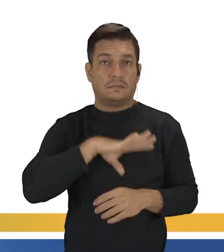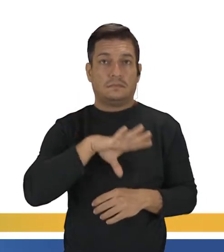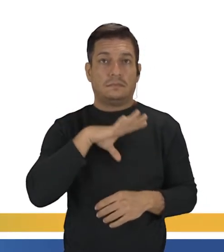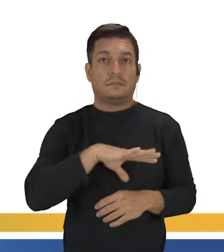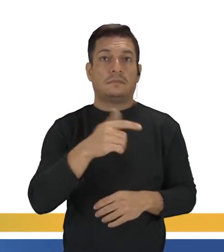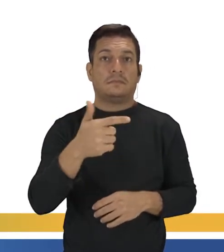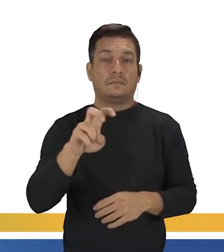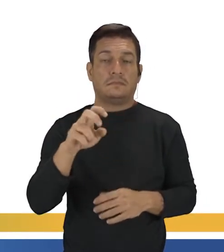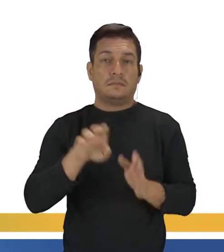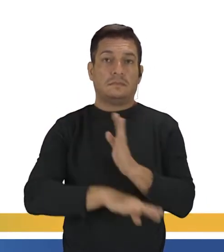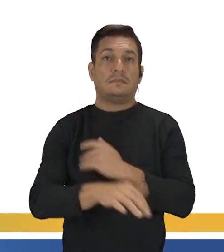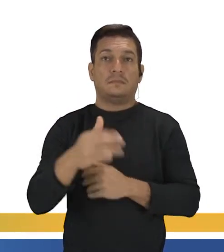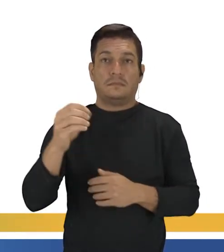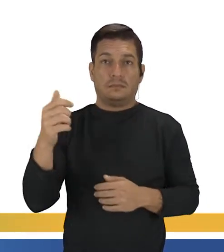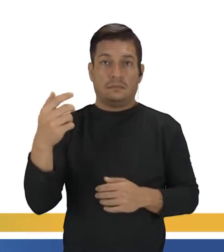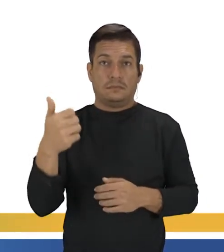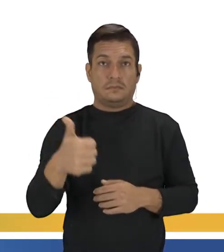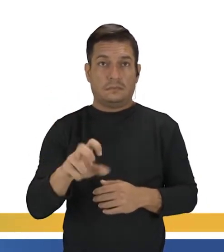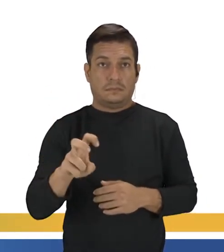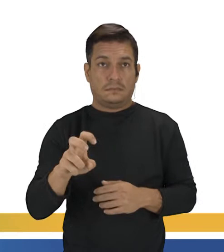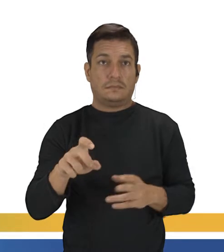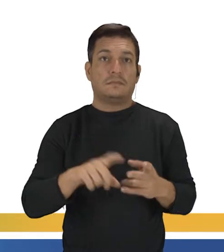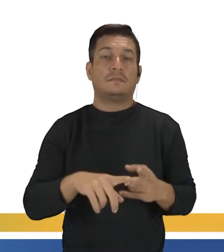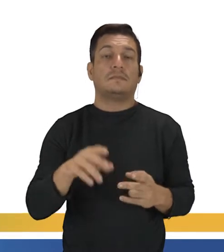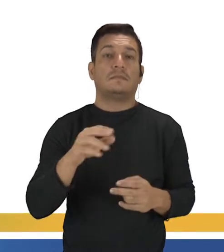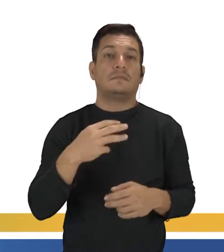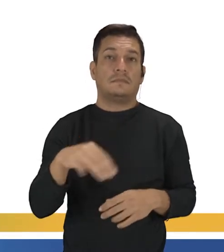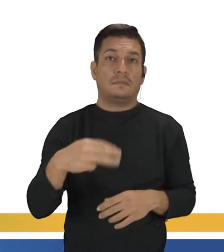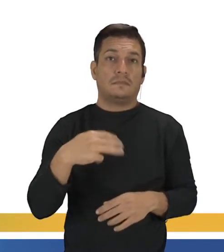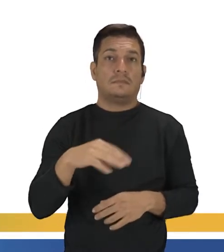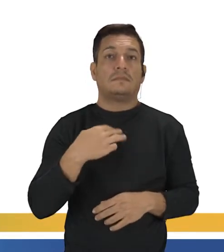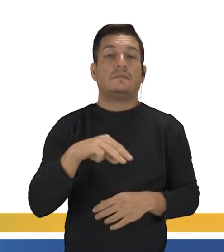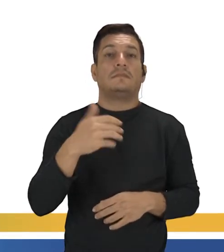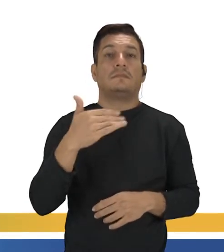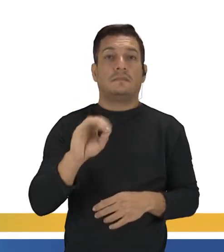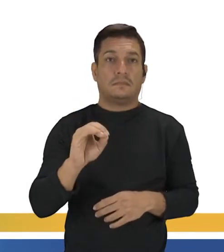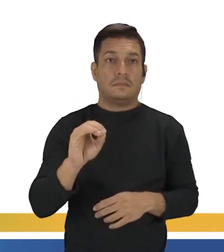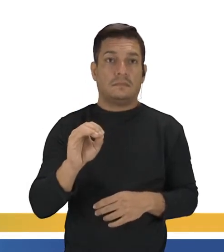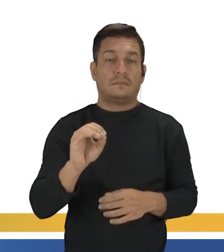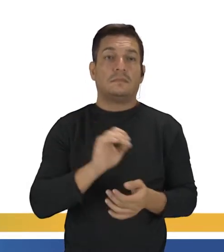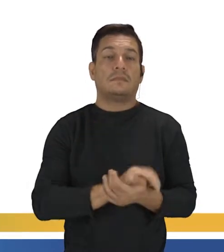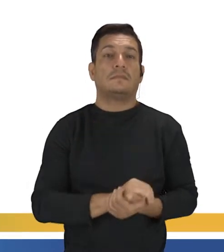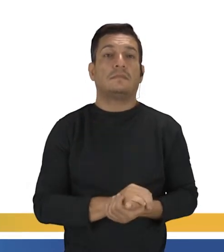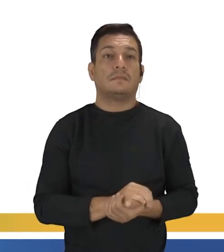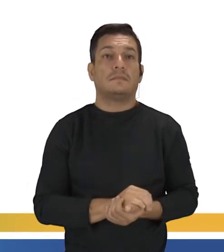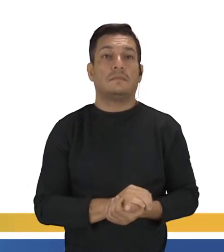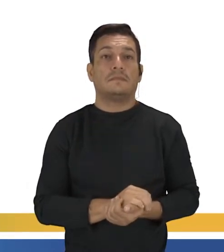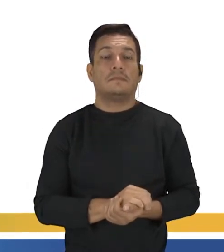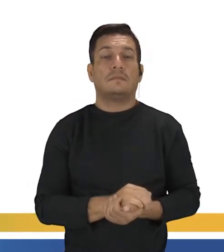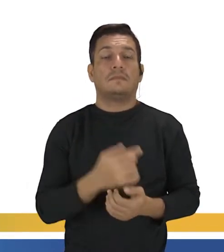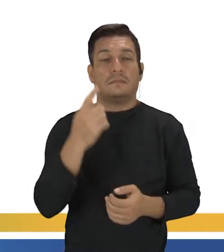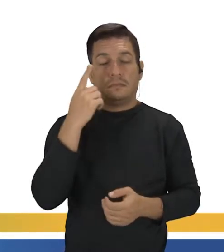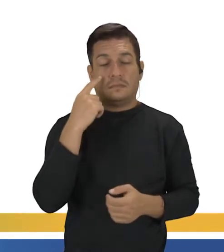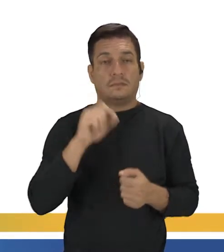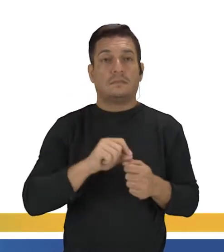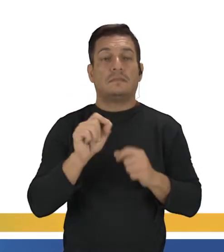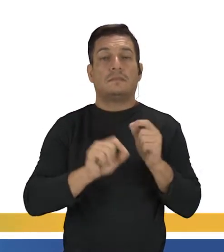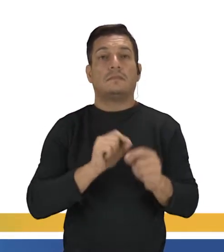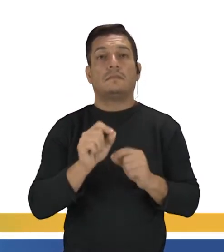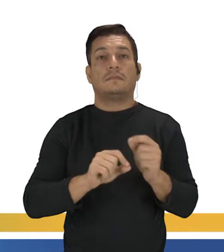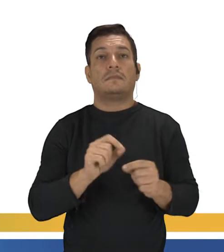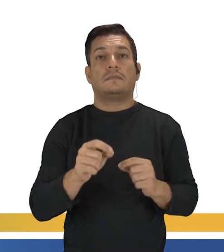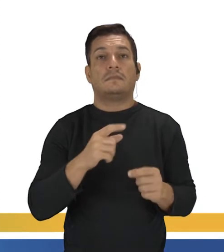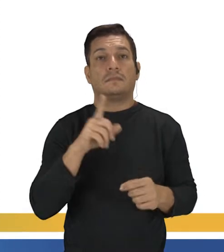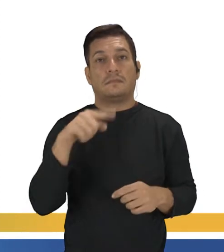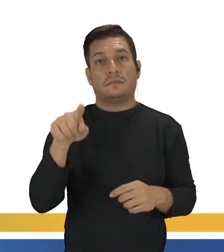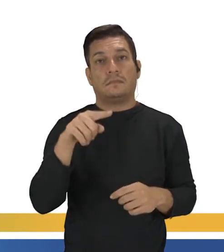português, 25 menos 10, 15. Reforço em matemática e português, 10. Tá? Então, o que eu faço aqui nesse caso?